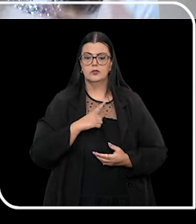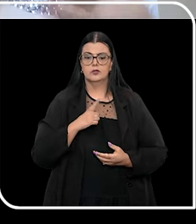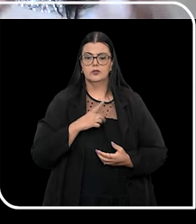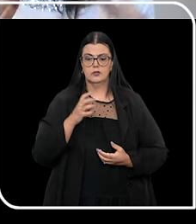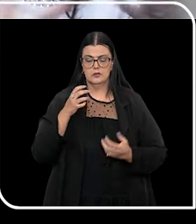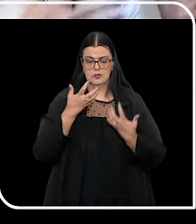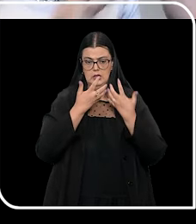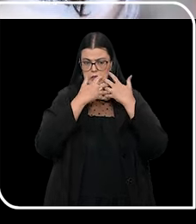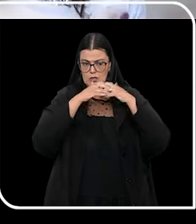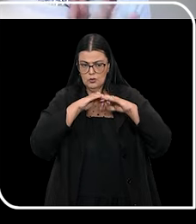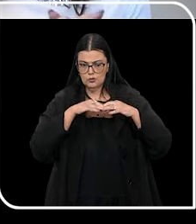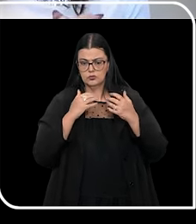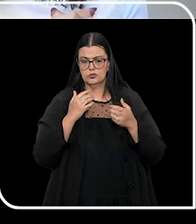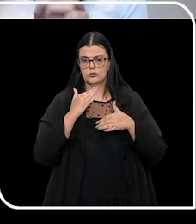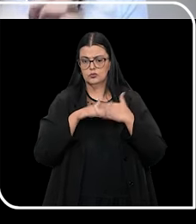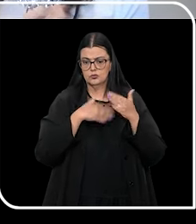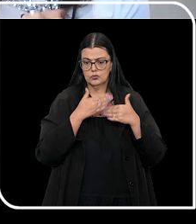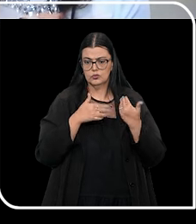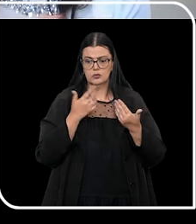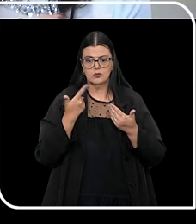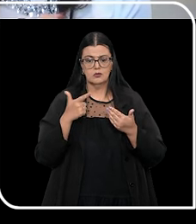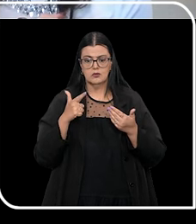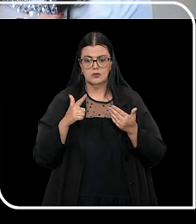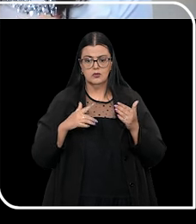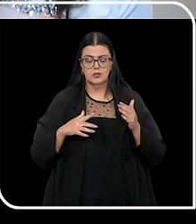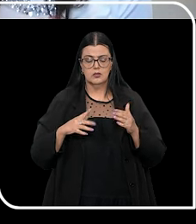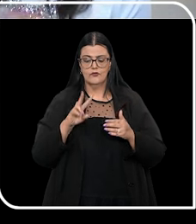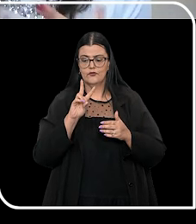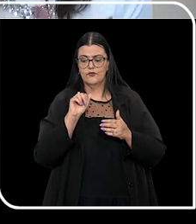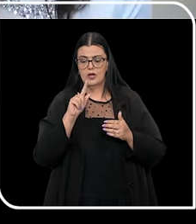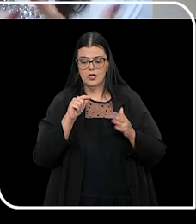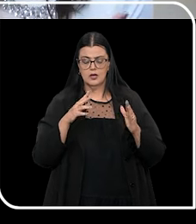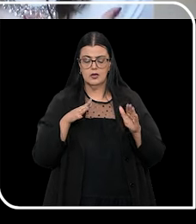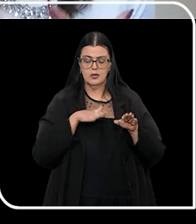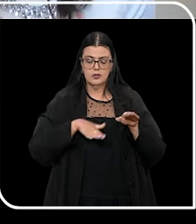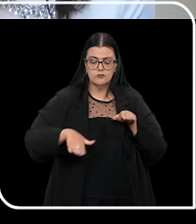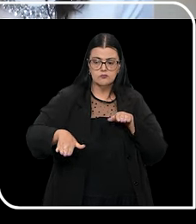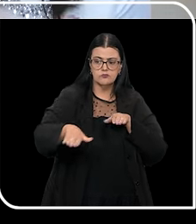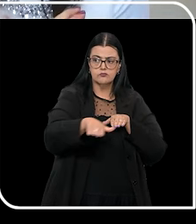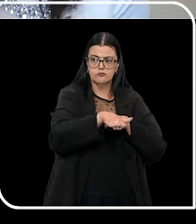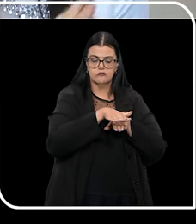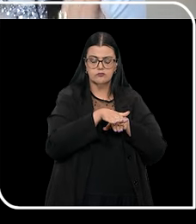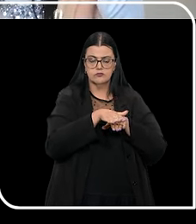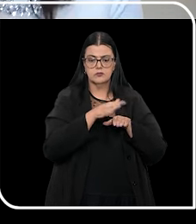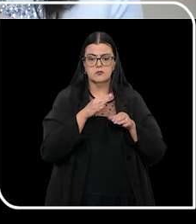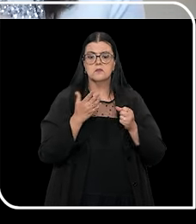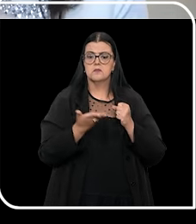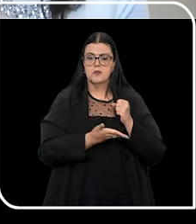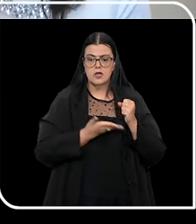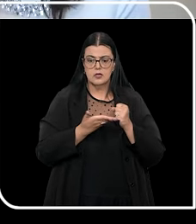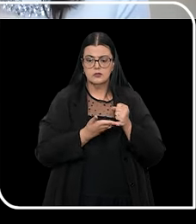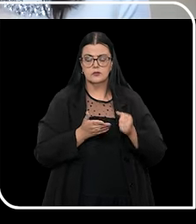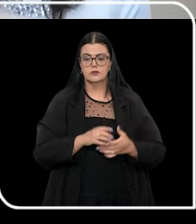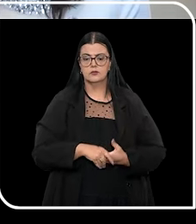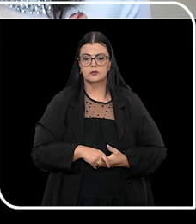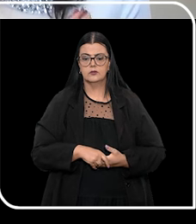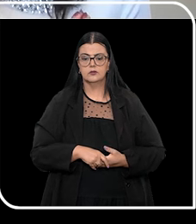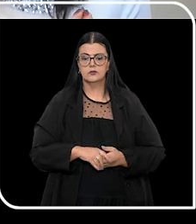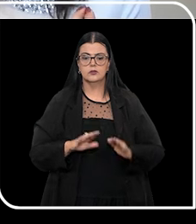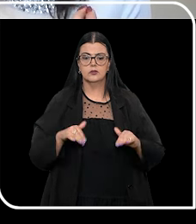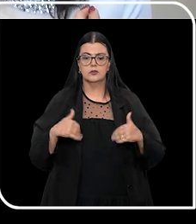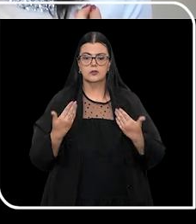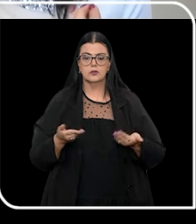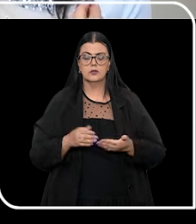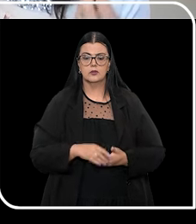precoce começava desde pequenininho e nunca tinha nunca tinha tido uma vaga no estacionamento assim que é o básico do básico né